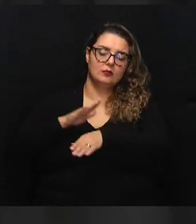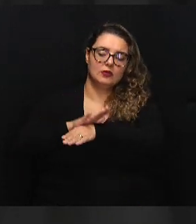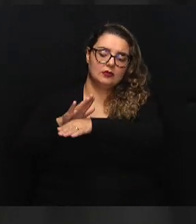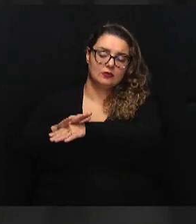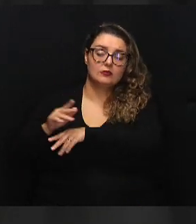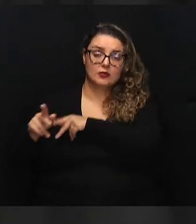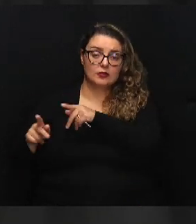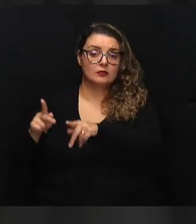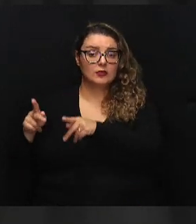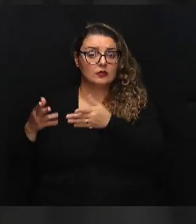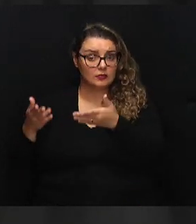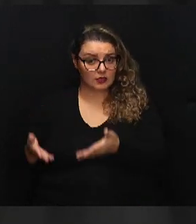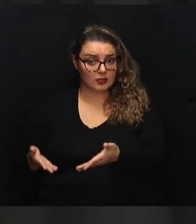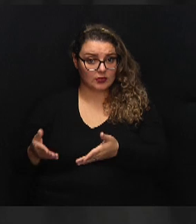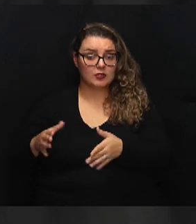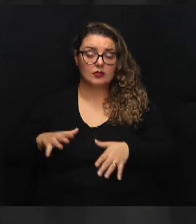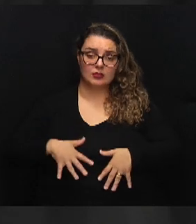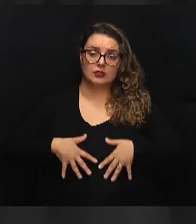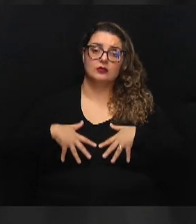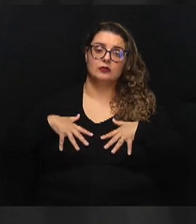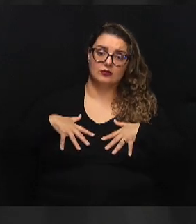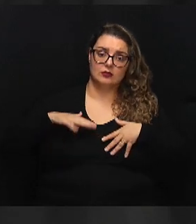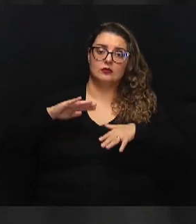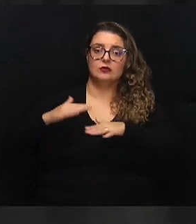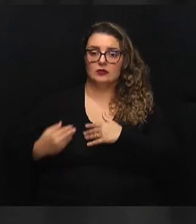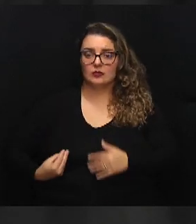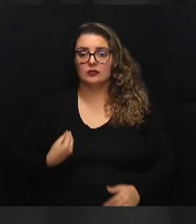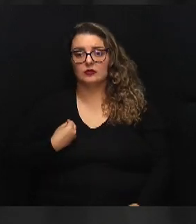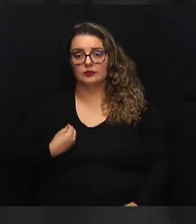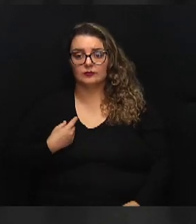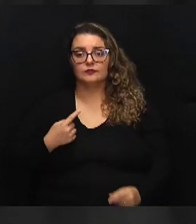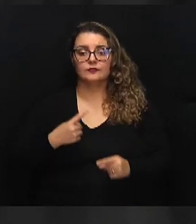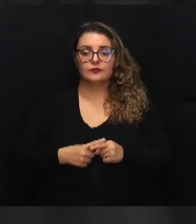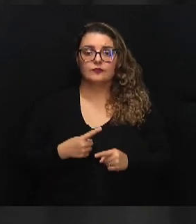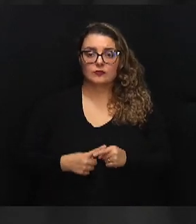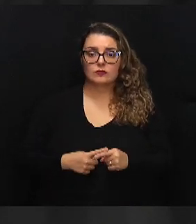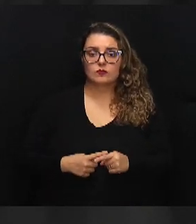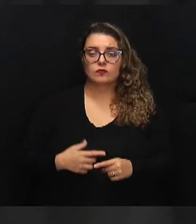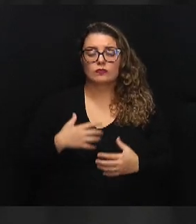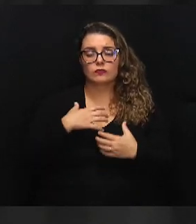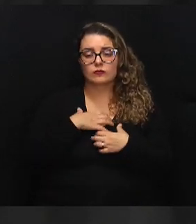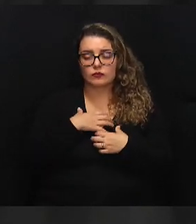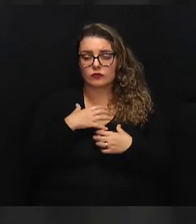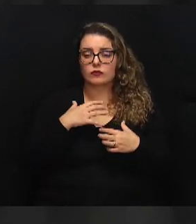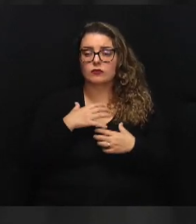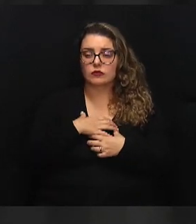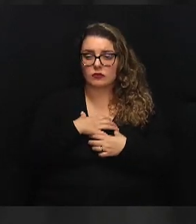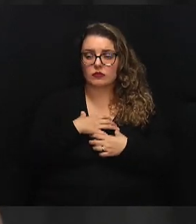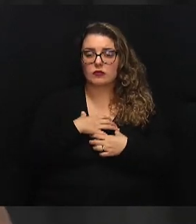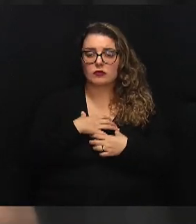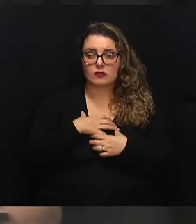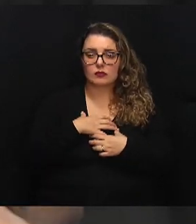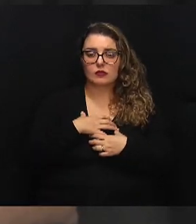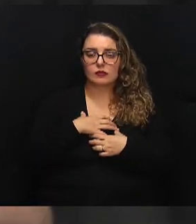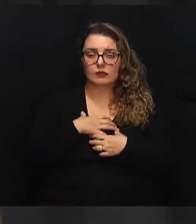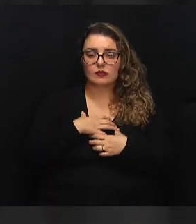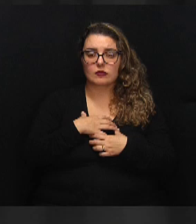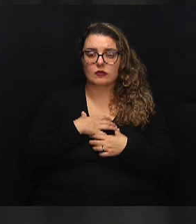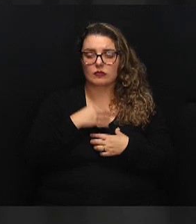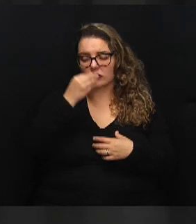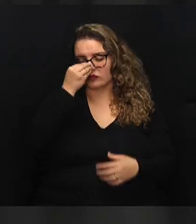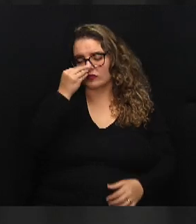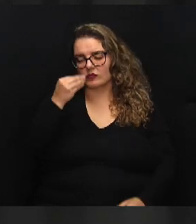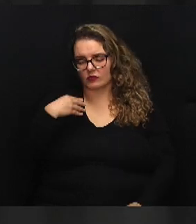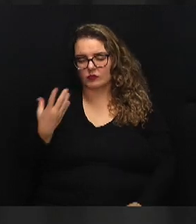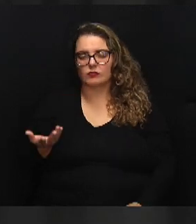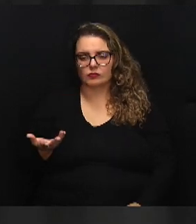população tenha orgulho do bairro onde ela vive, porque eles estavam se sentindo assim bem abandonados, né? Vamos